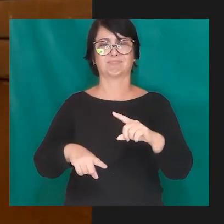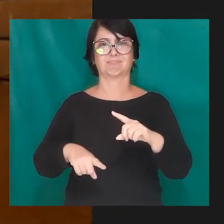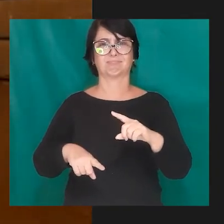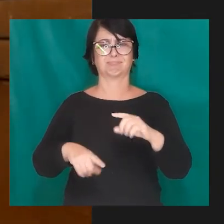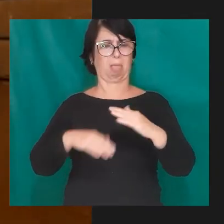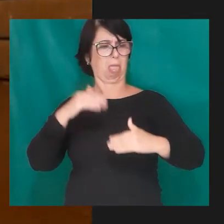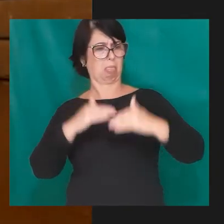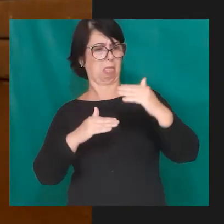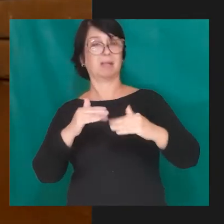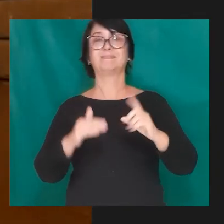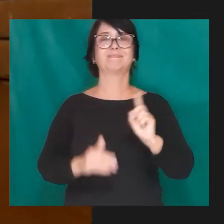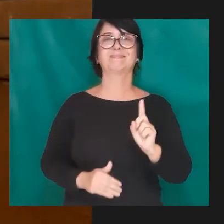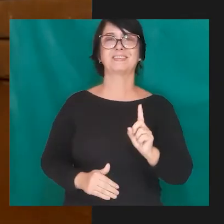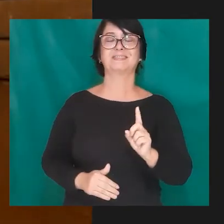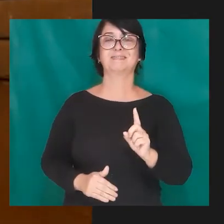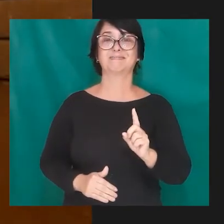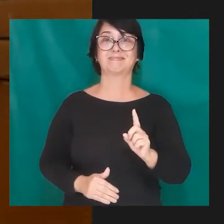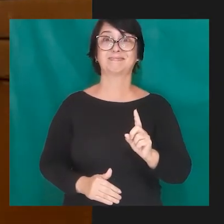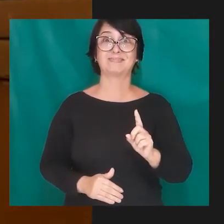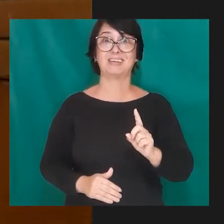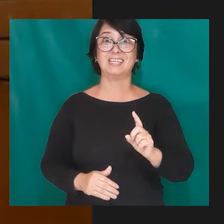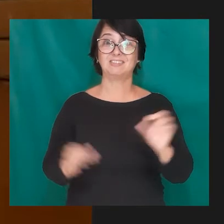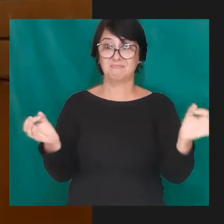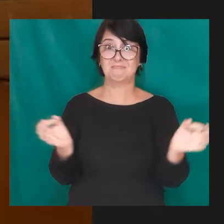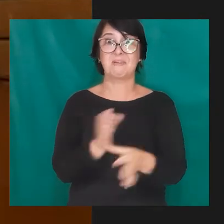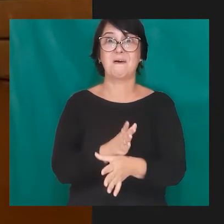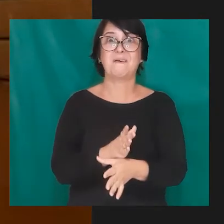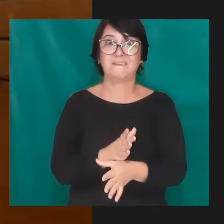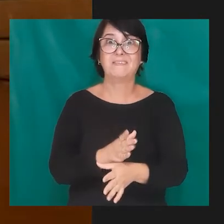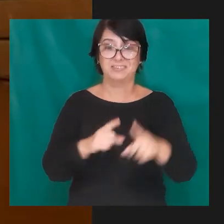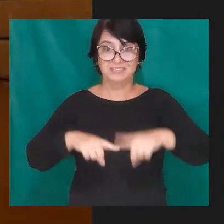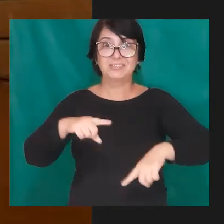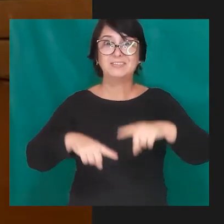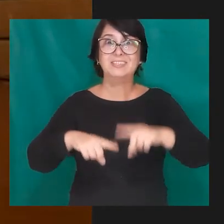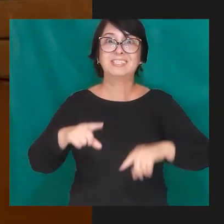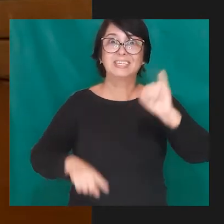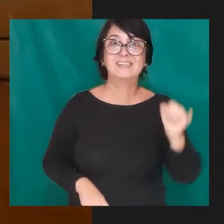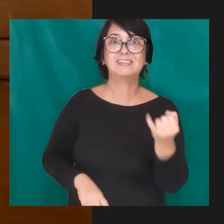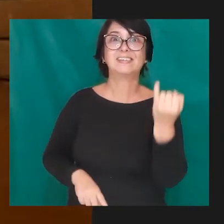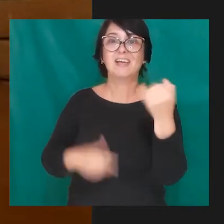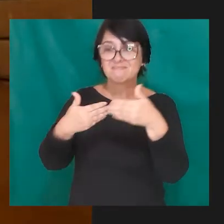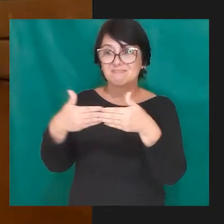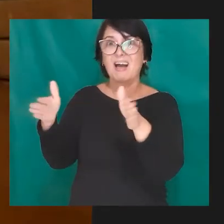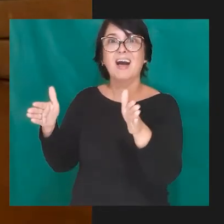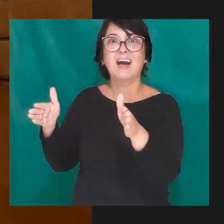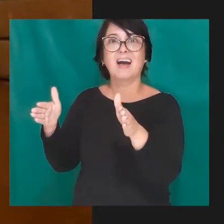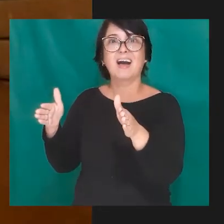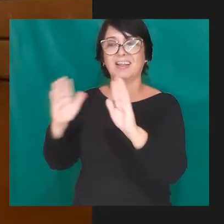fabricante. Então, mas acaba ficando os instrumentos prontos, e quando ficam os instrumentos prontos, existe a possibilidade de abertura de novas